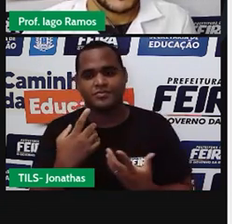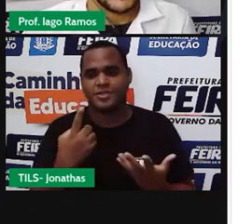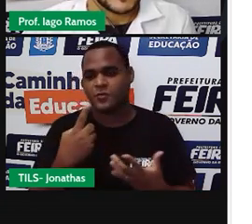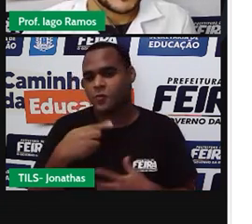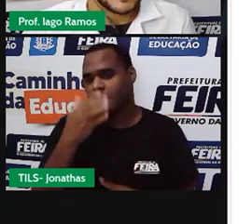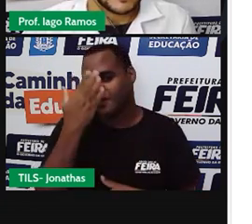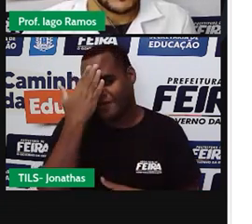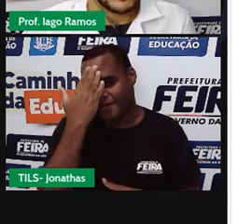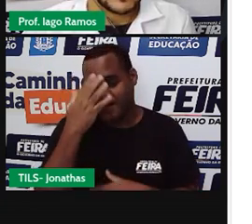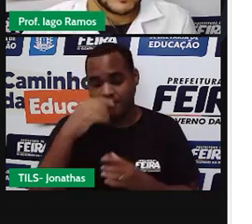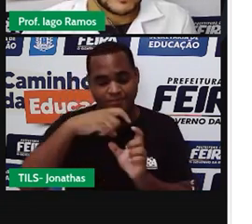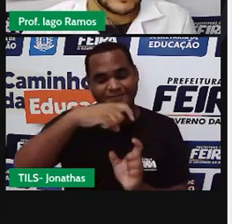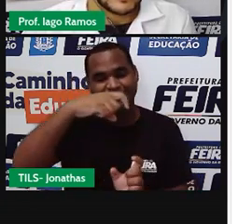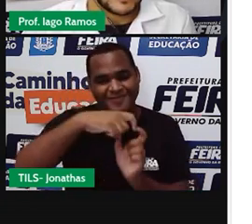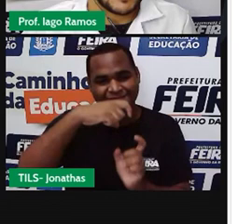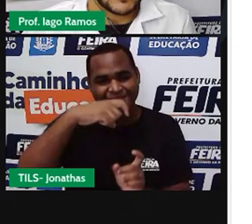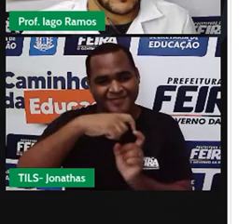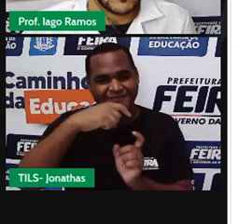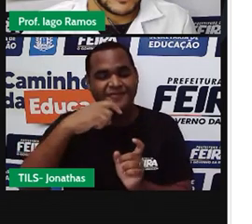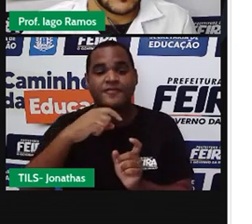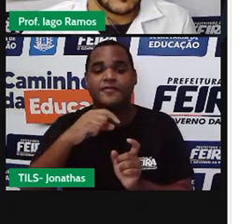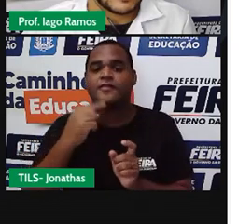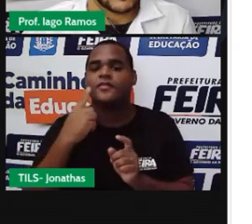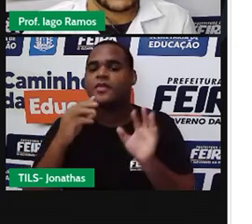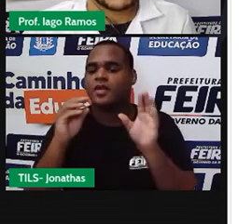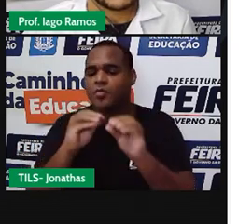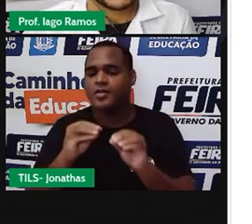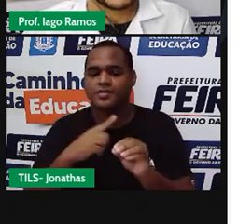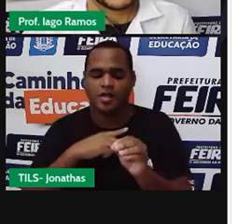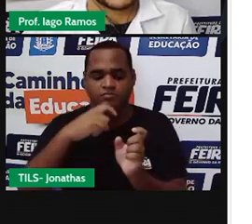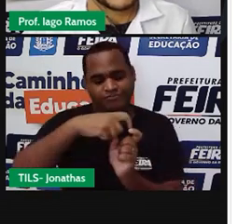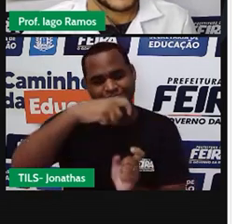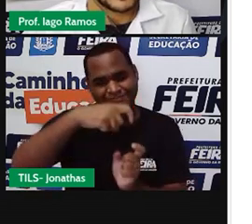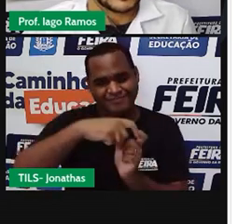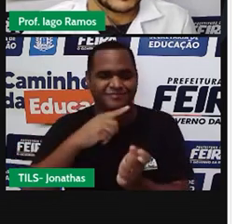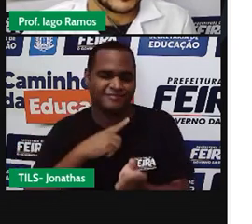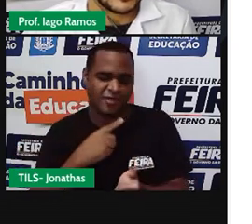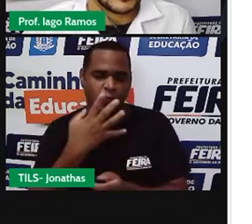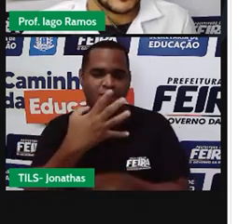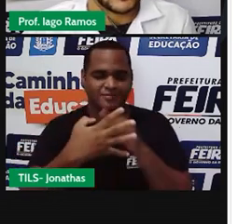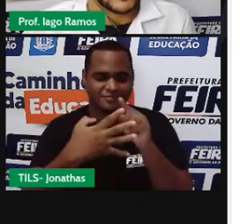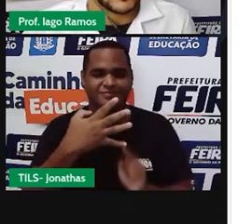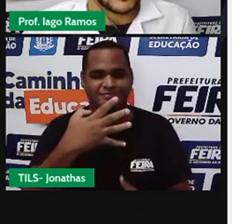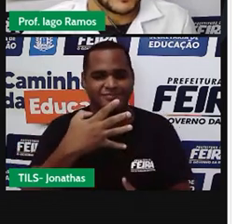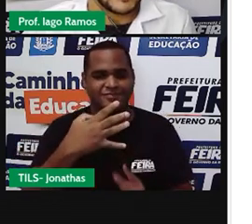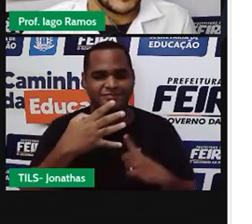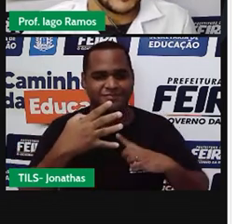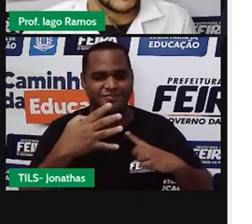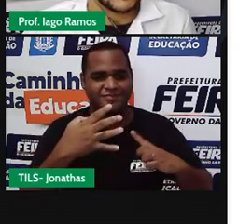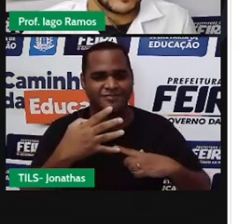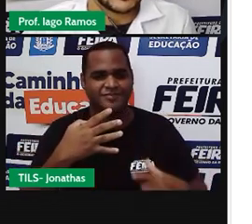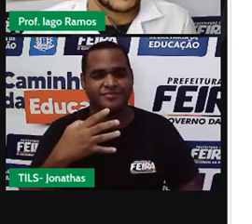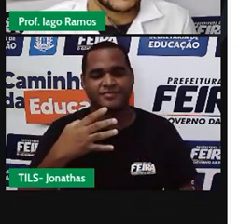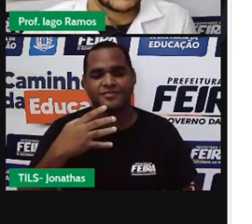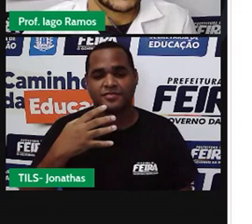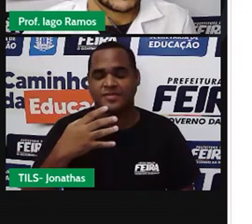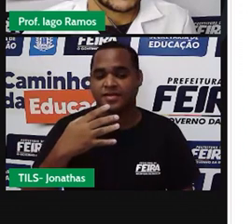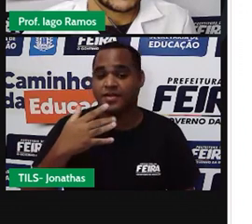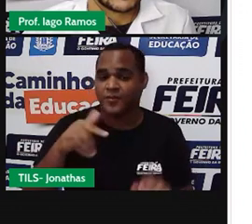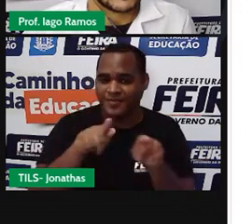que na vertical Dá para colocar quatro ó eu vou colocar aqui dentro